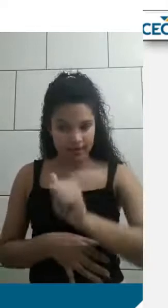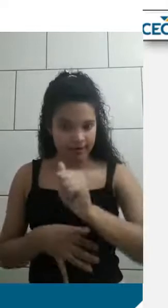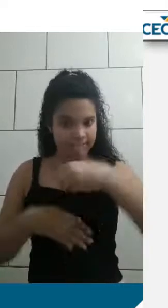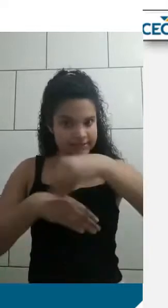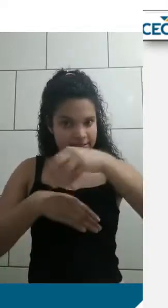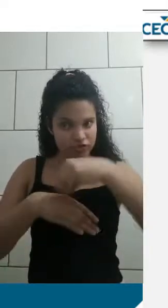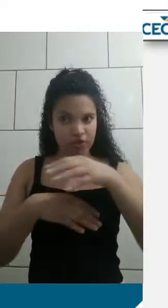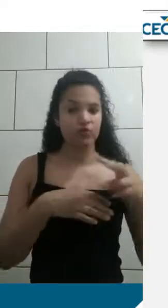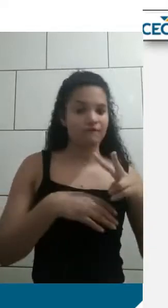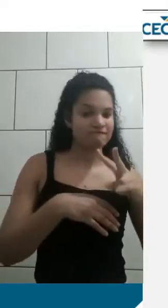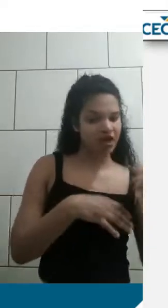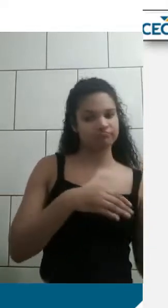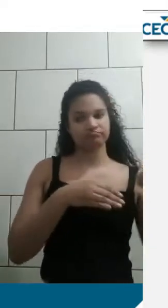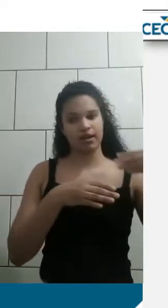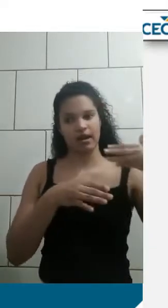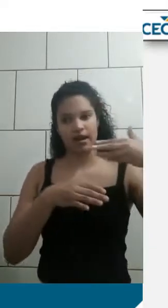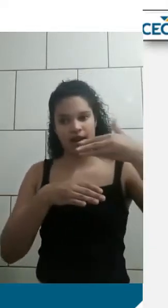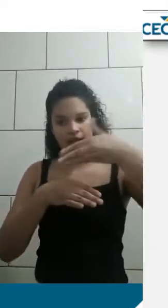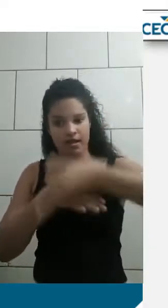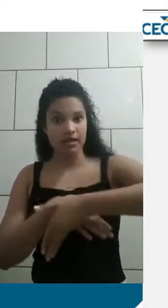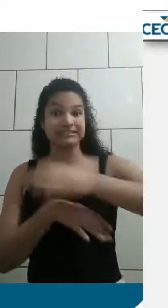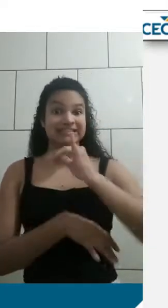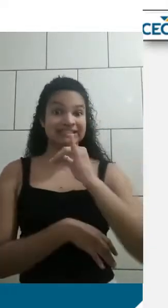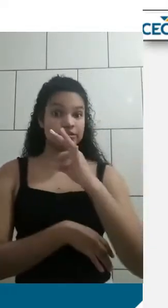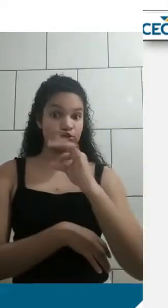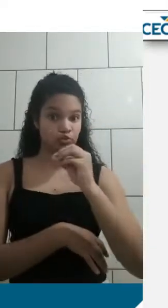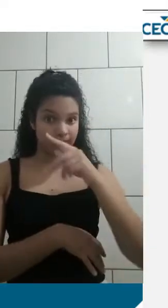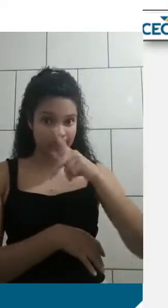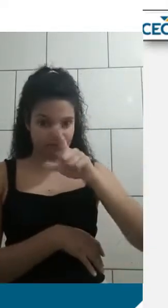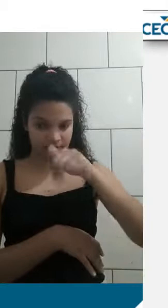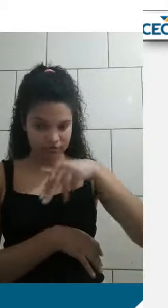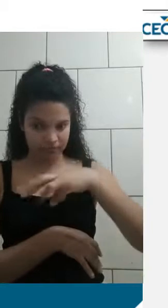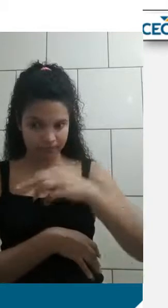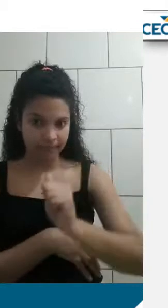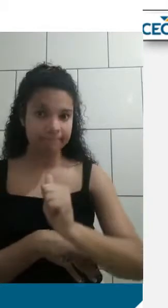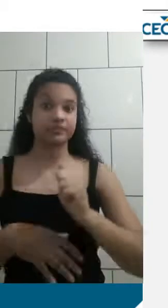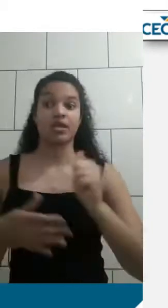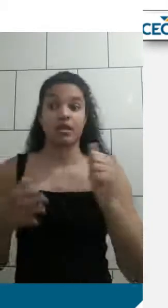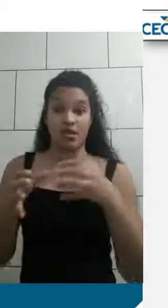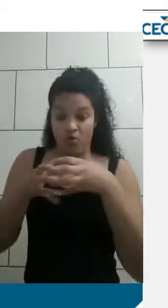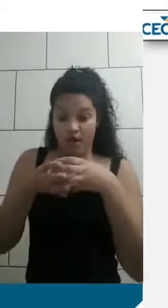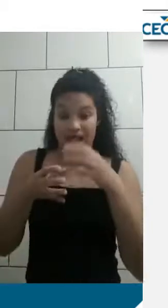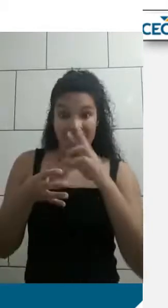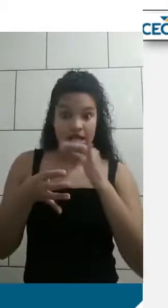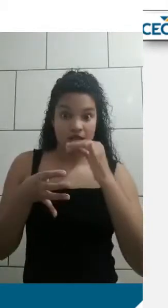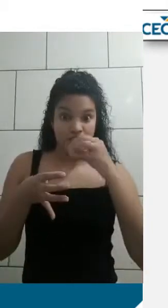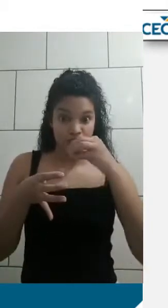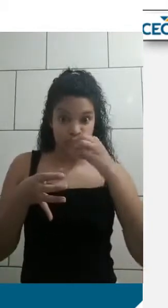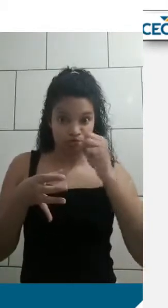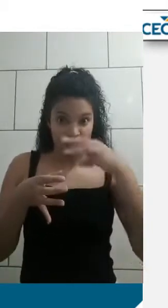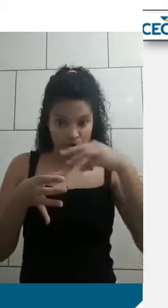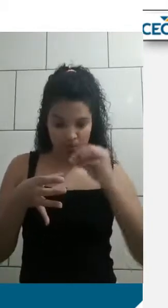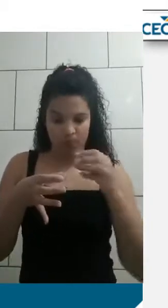como a gente viu, veio para o citoplasma, foi lida pelo ribossomo e gerou então uma sequência de aminoácidos